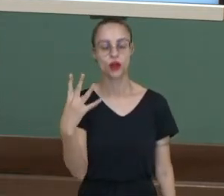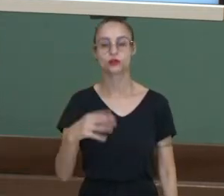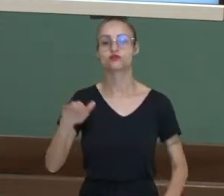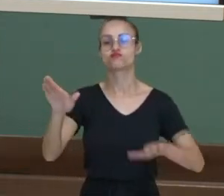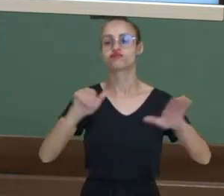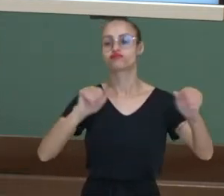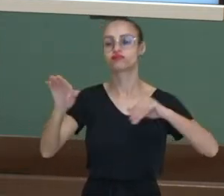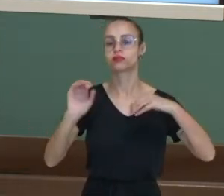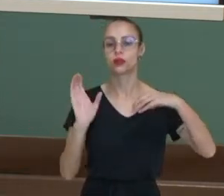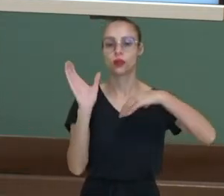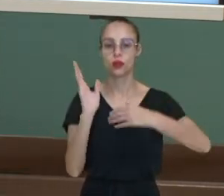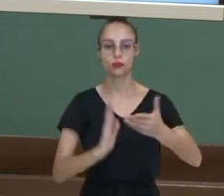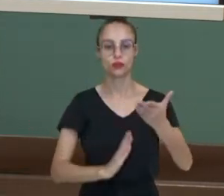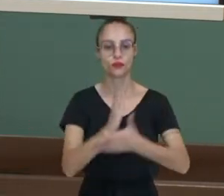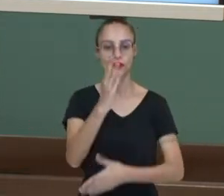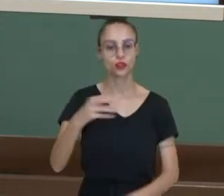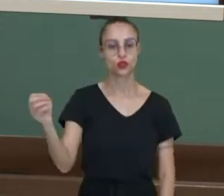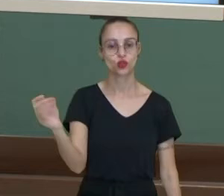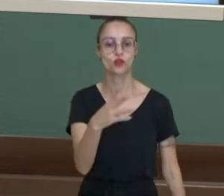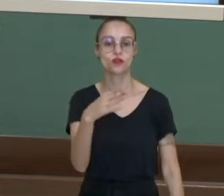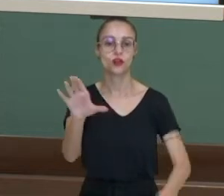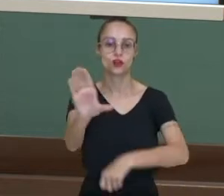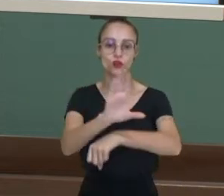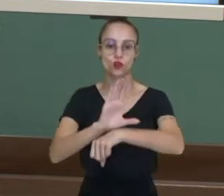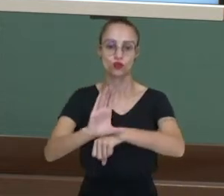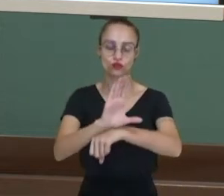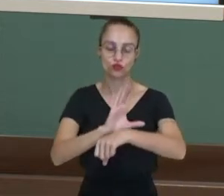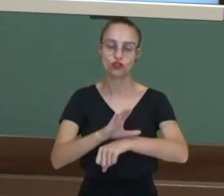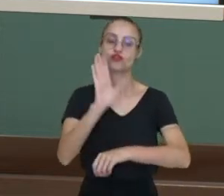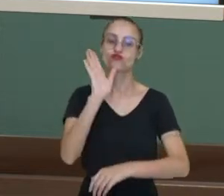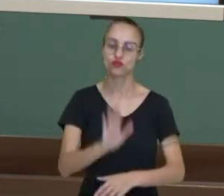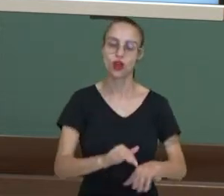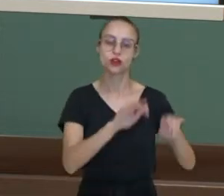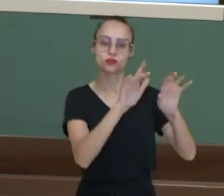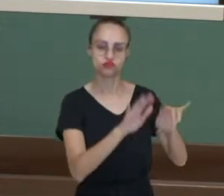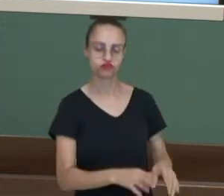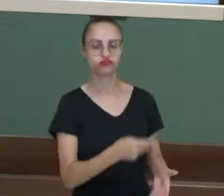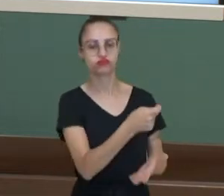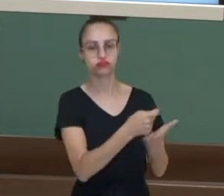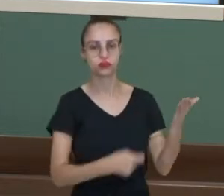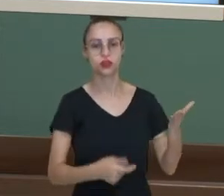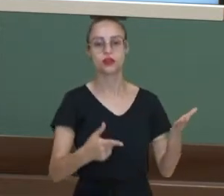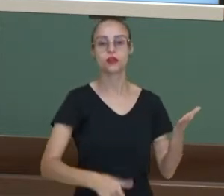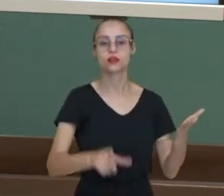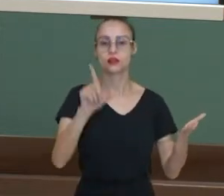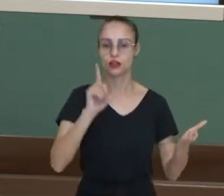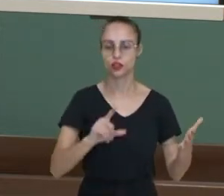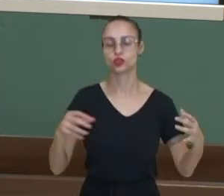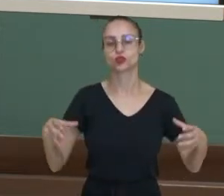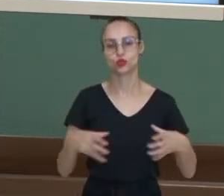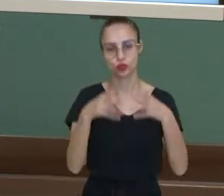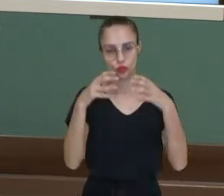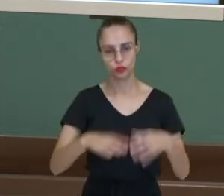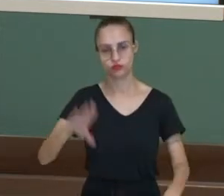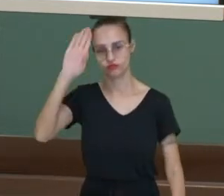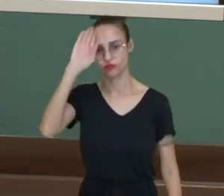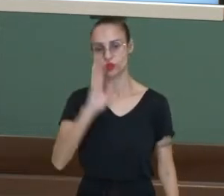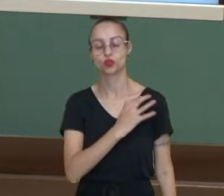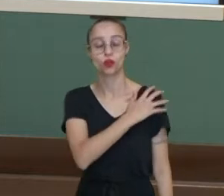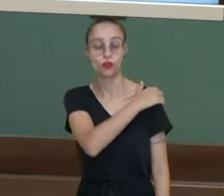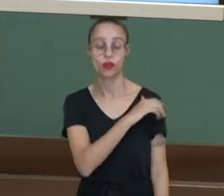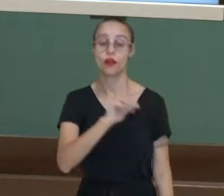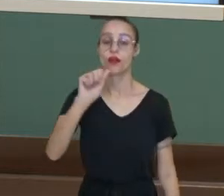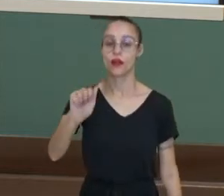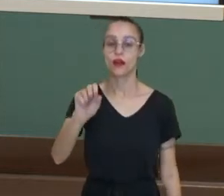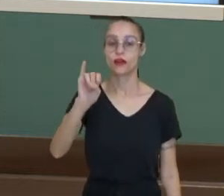para aprovar uma nova Constituição que já havia sido escrito previamente pela cúpula do governo militar. Então o ato